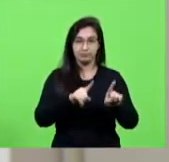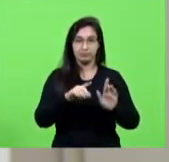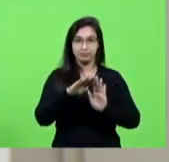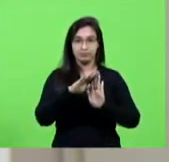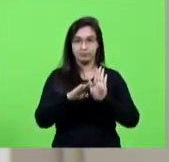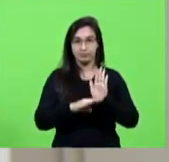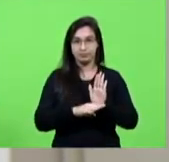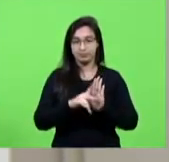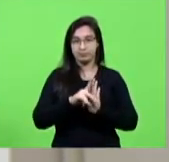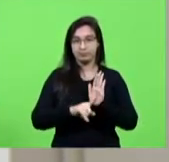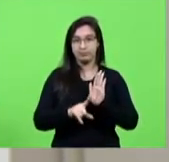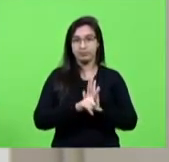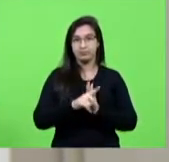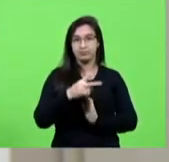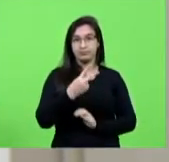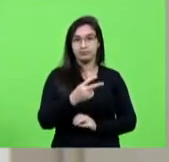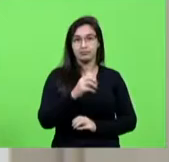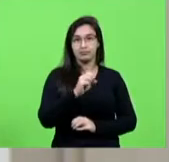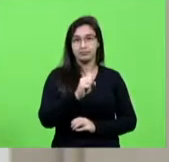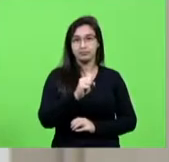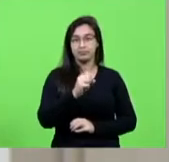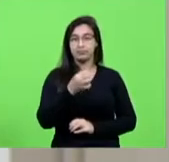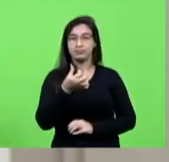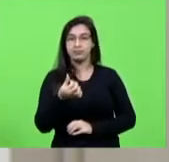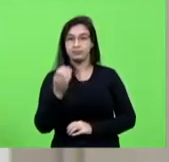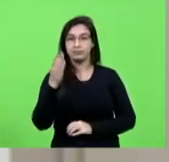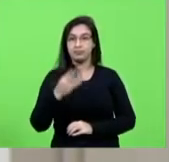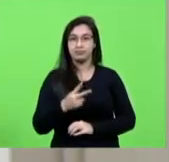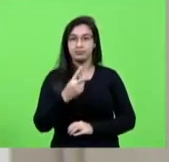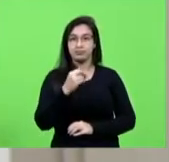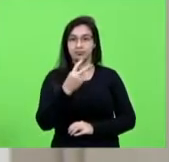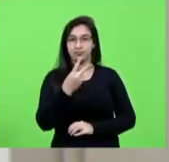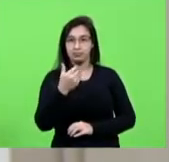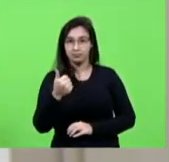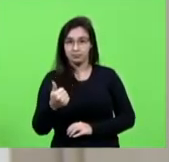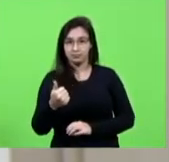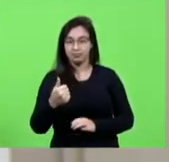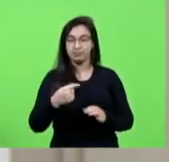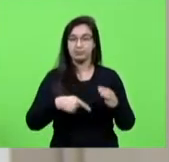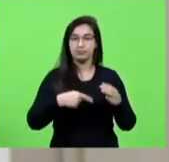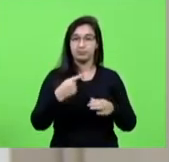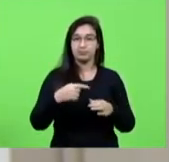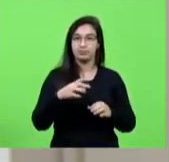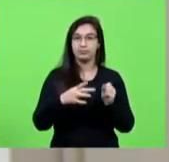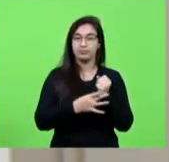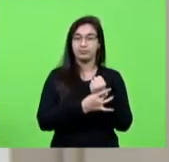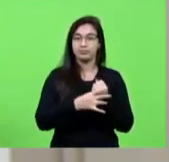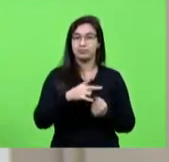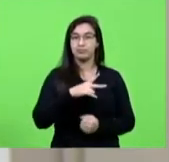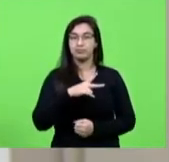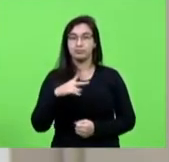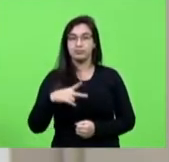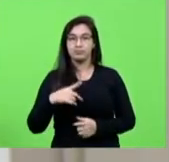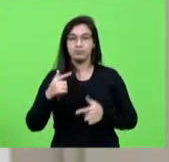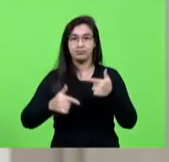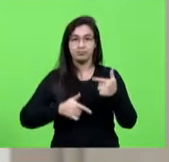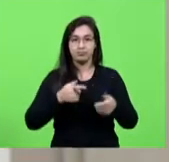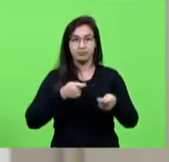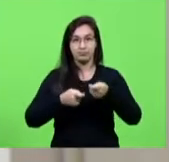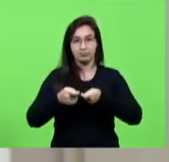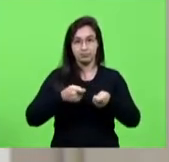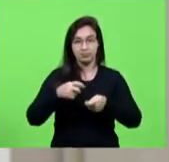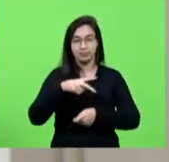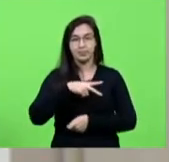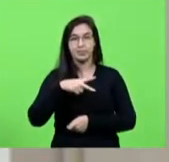ao projeto de lei 206/2020, e as comissões de Segurança Pública e de Trabalho, Administração e Serviço